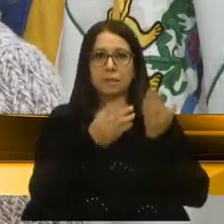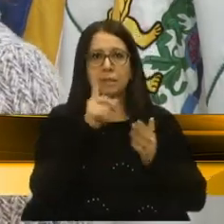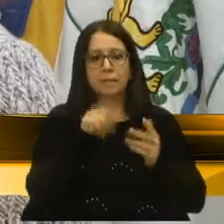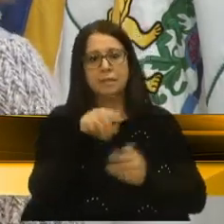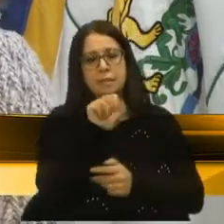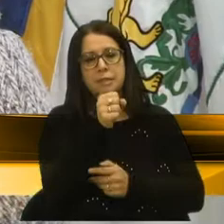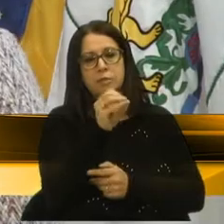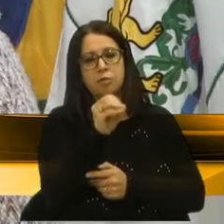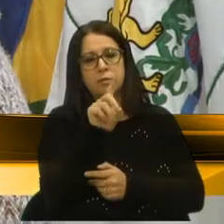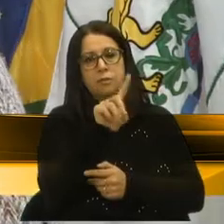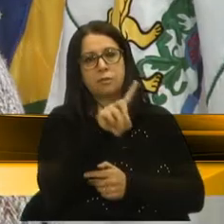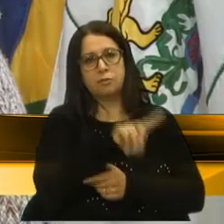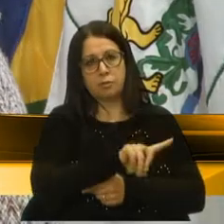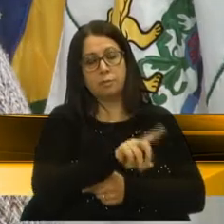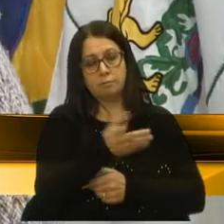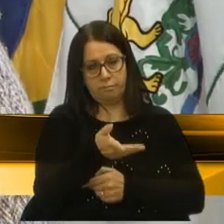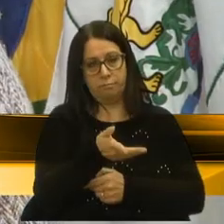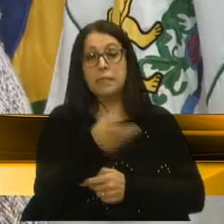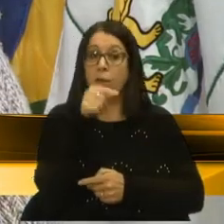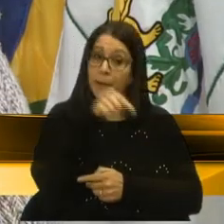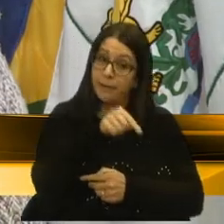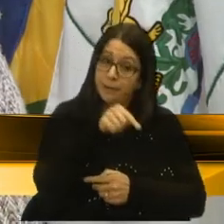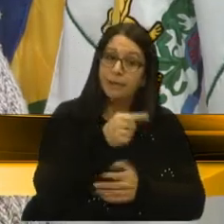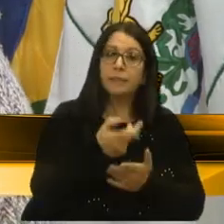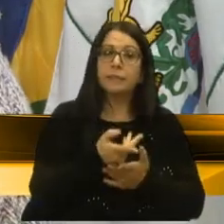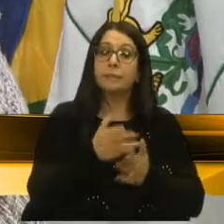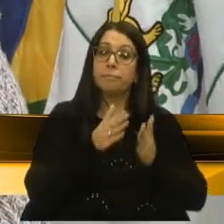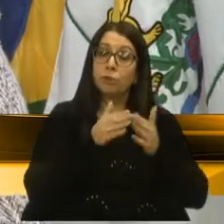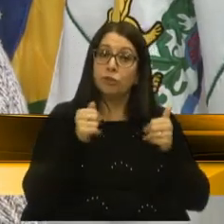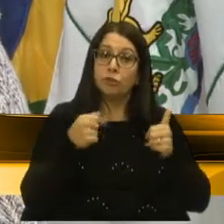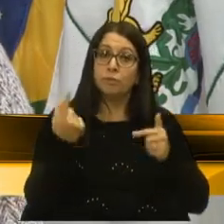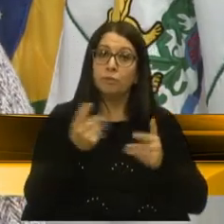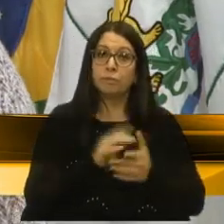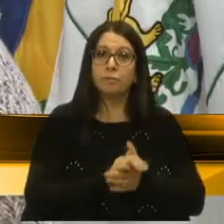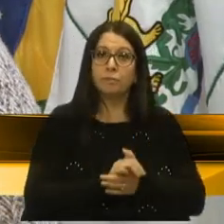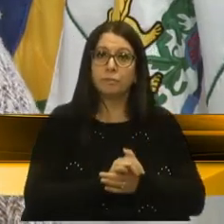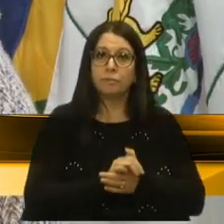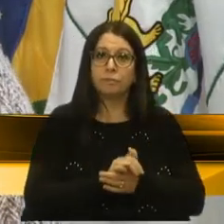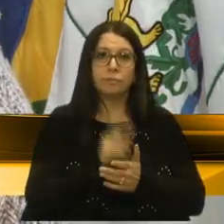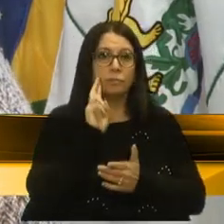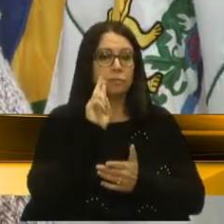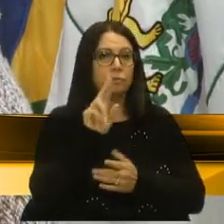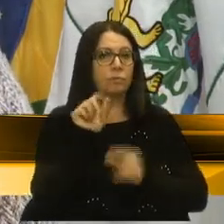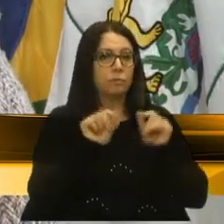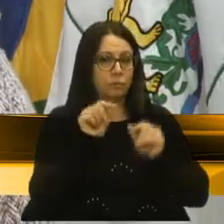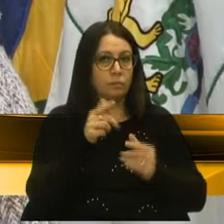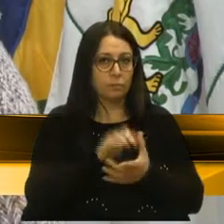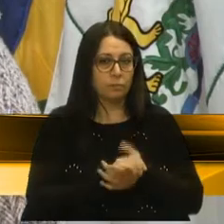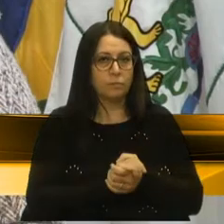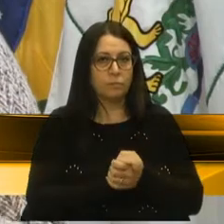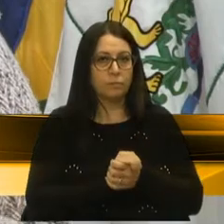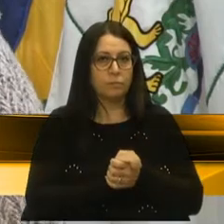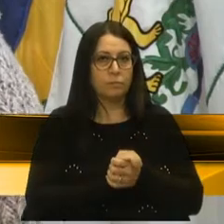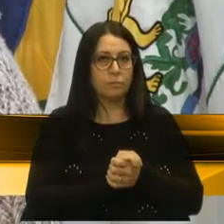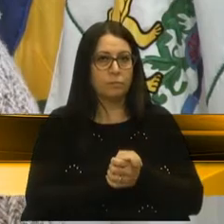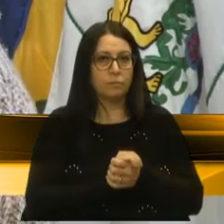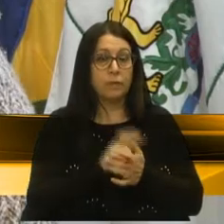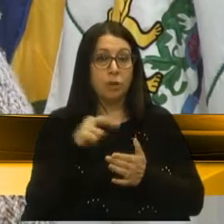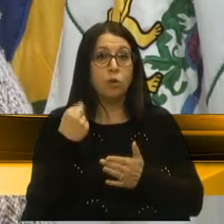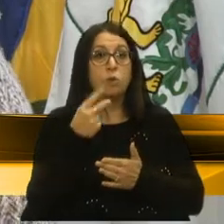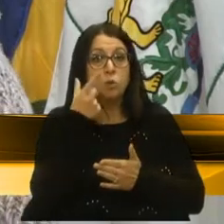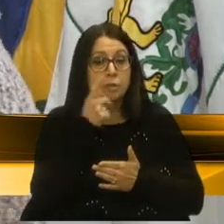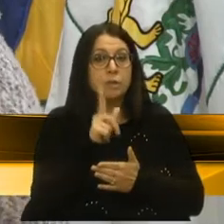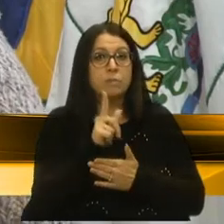dias. Então, a gente está aqui pedindo que seja revista essa questão e que a gente consiga,